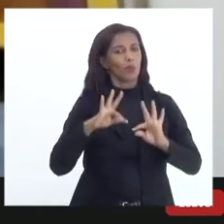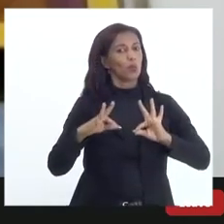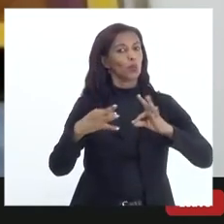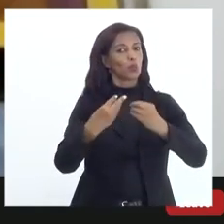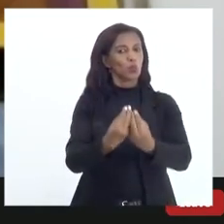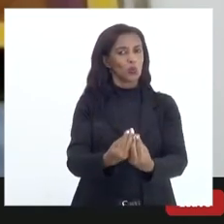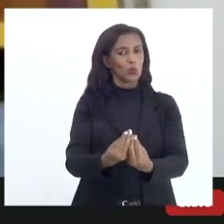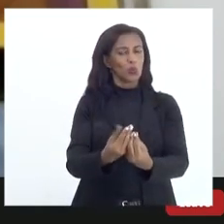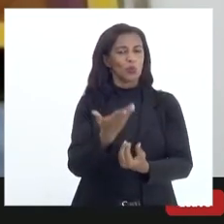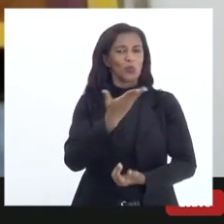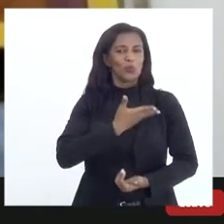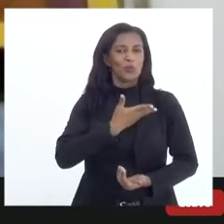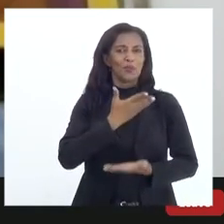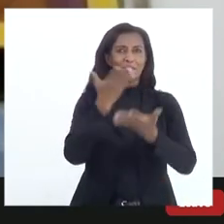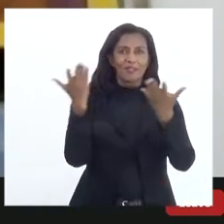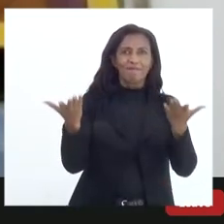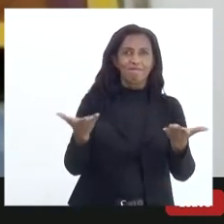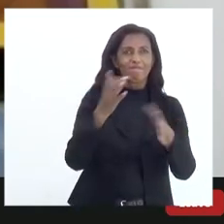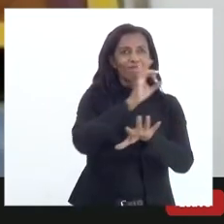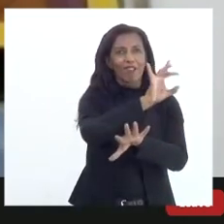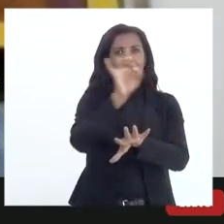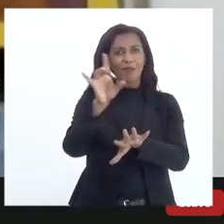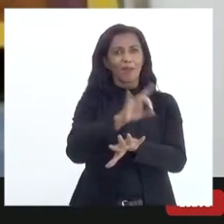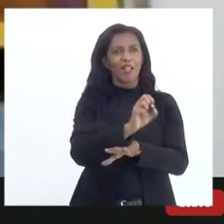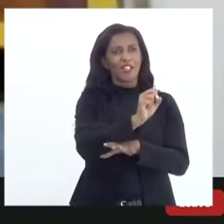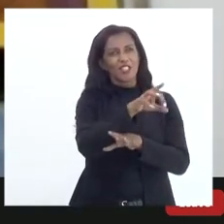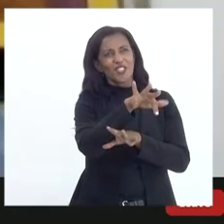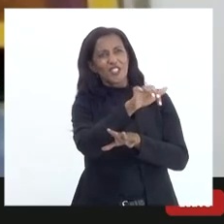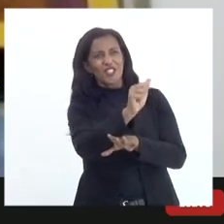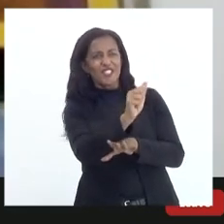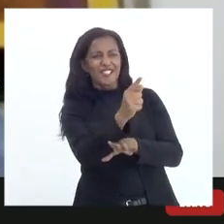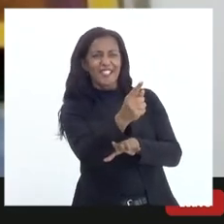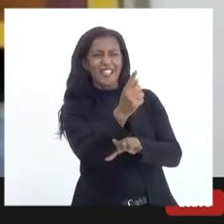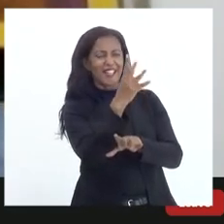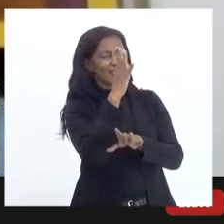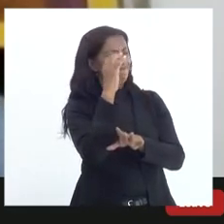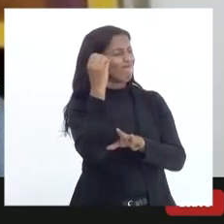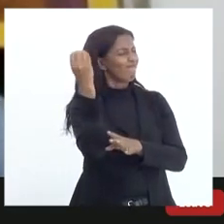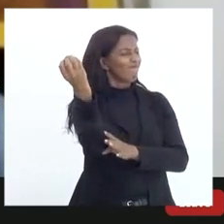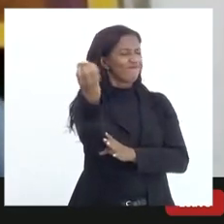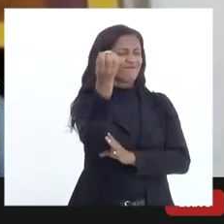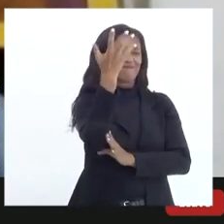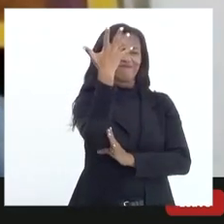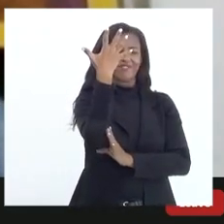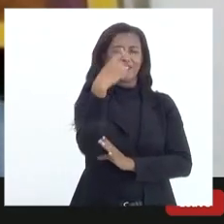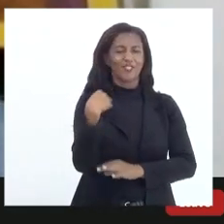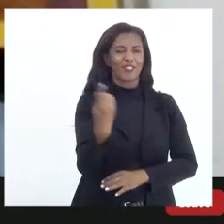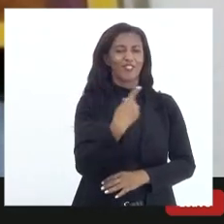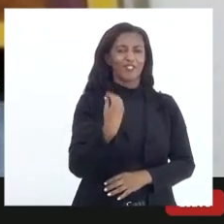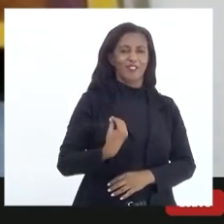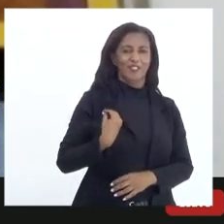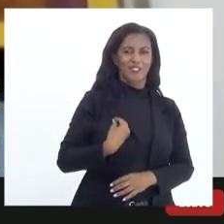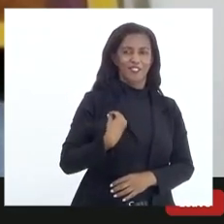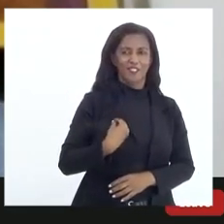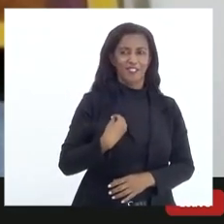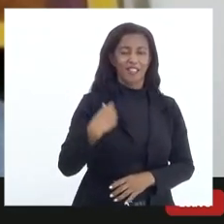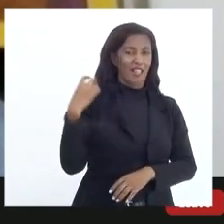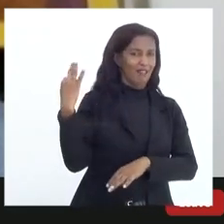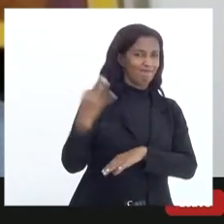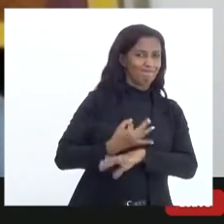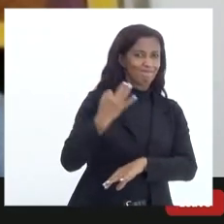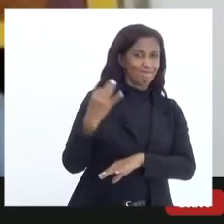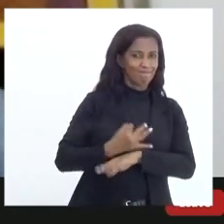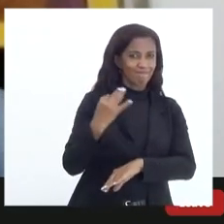da minha galera que está aqui. Né? Estela é um farol para nós importante nesse tema, né, dela, né, que ela vai persistente, que é importante,